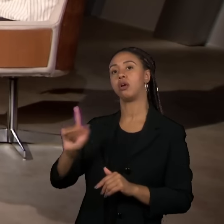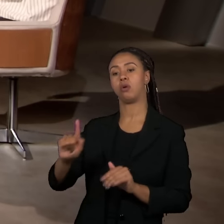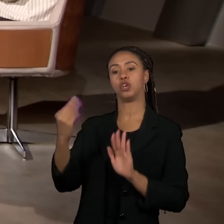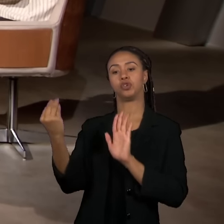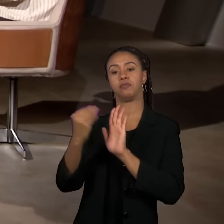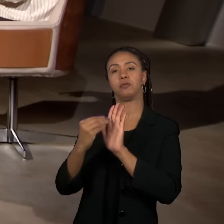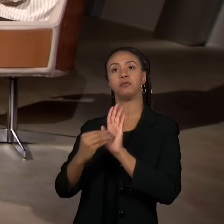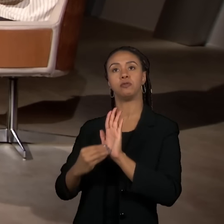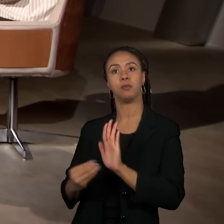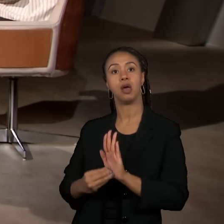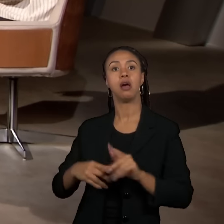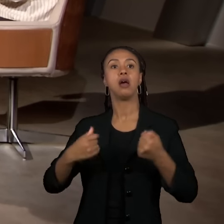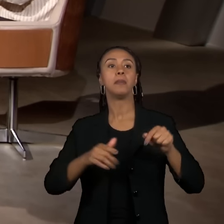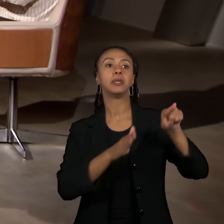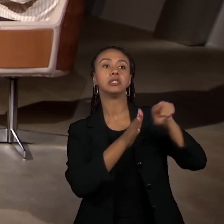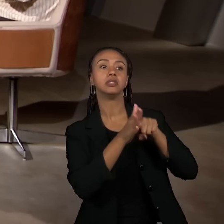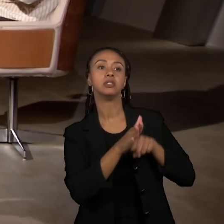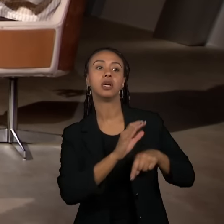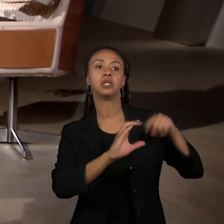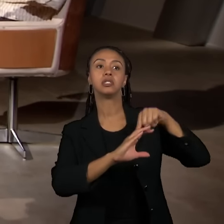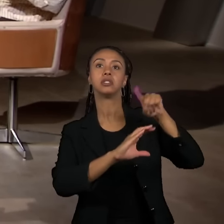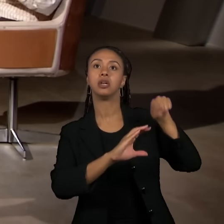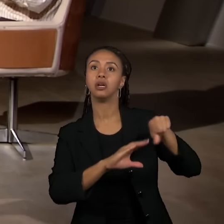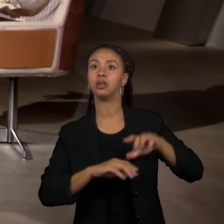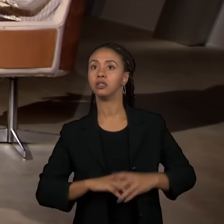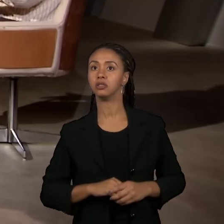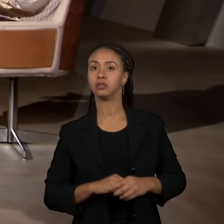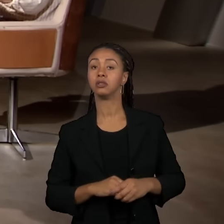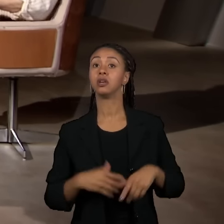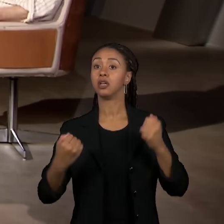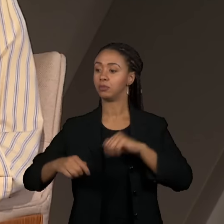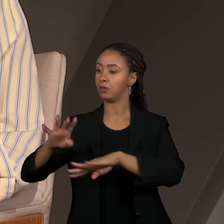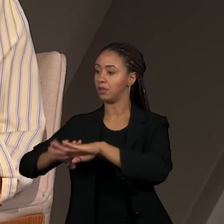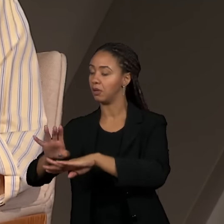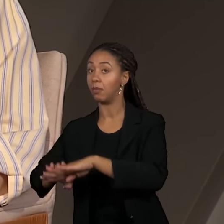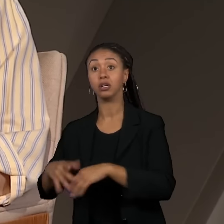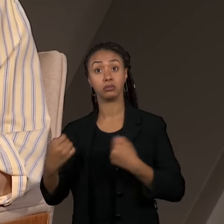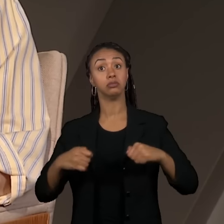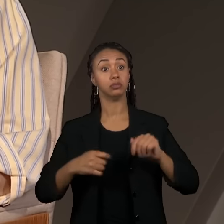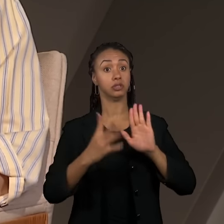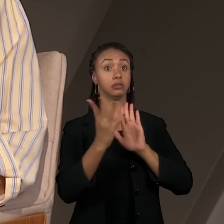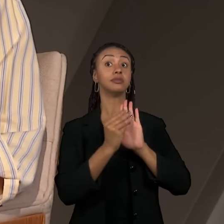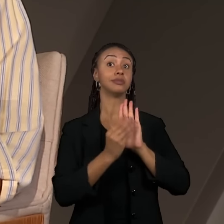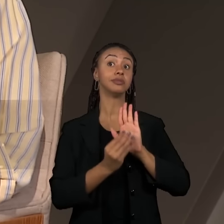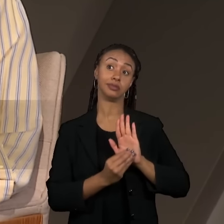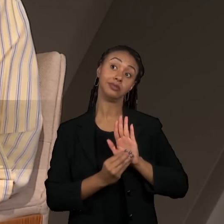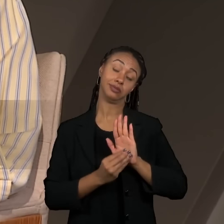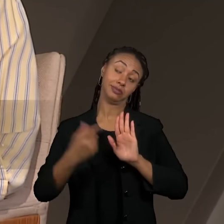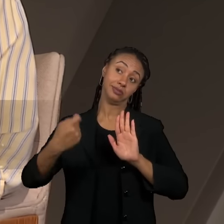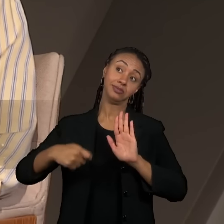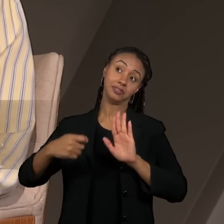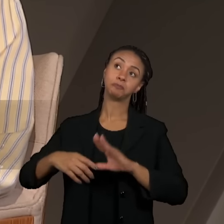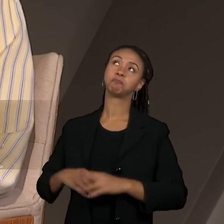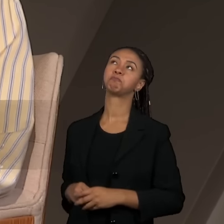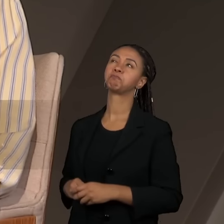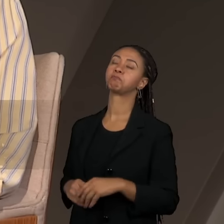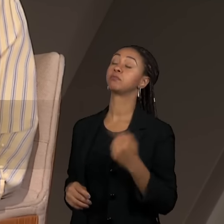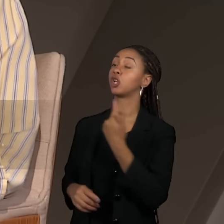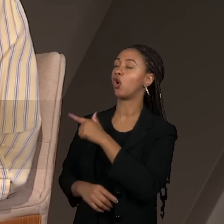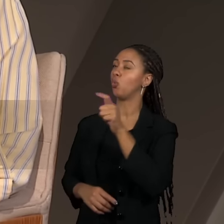de de matemática né você tem que você tem que resolver o projeto a outra coisa bastante